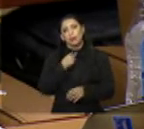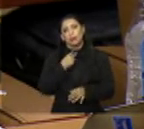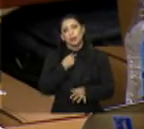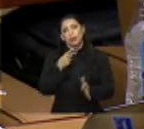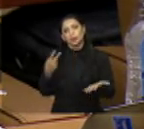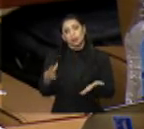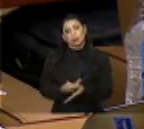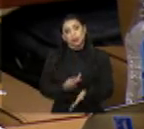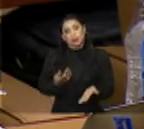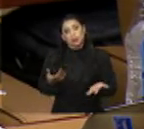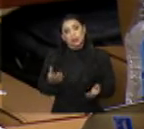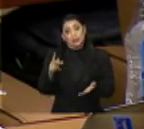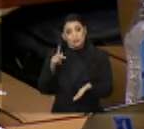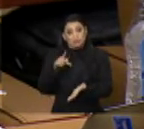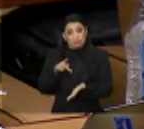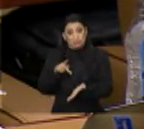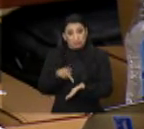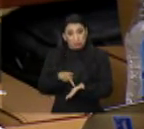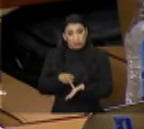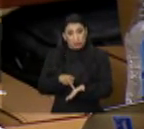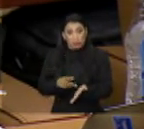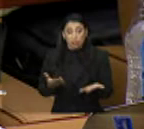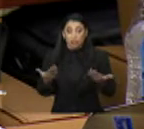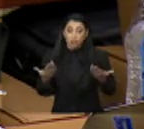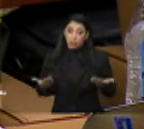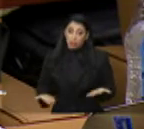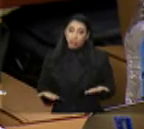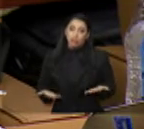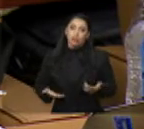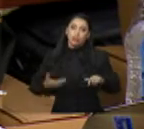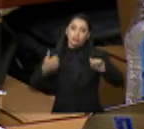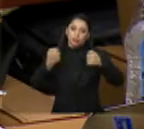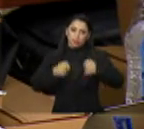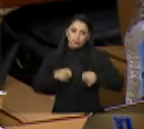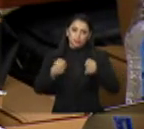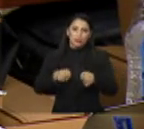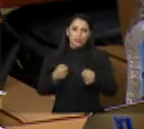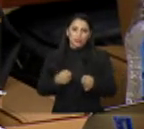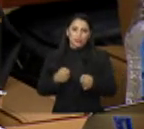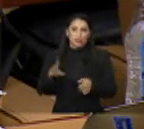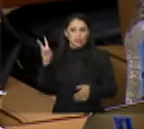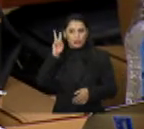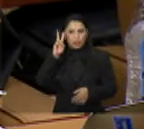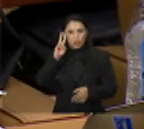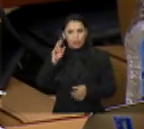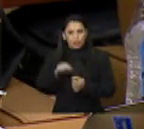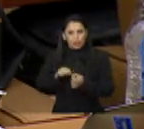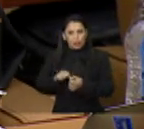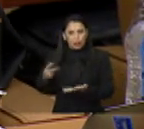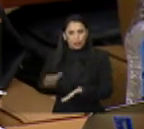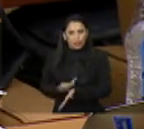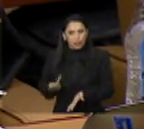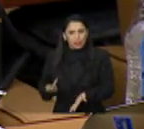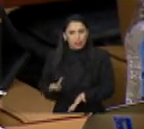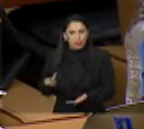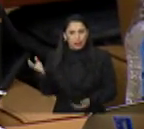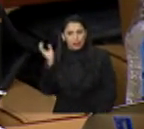portanto nós estamos aqui precisando empurrar um pouco a história para acelerar esse processo